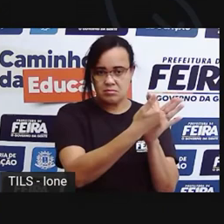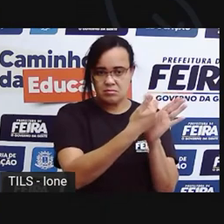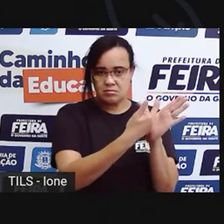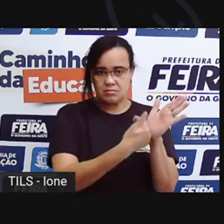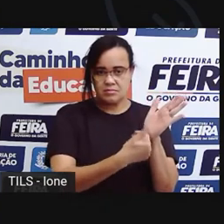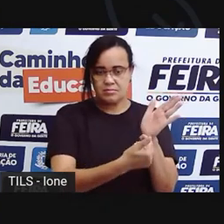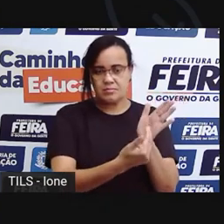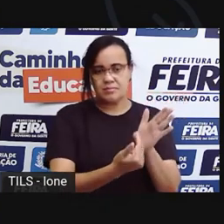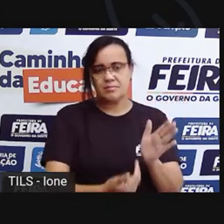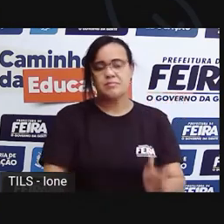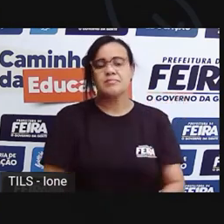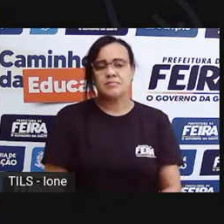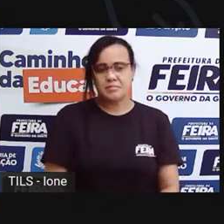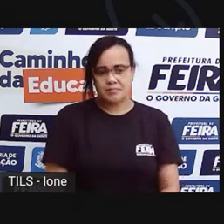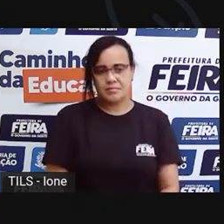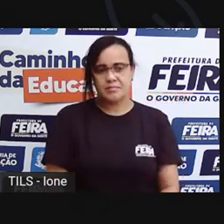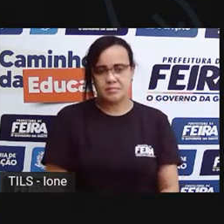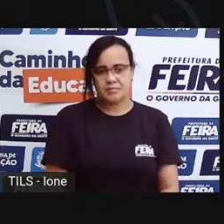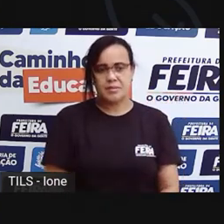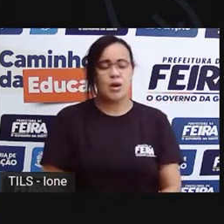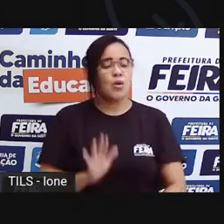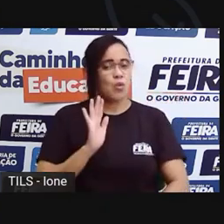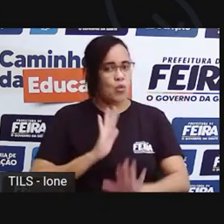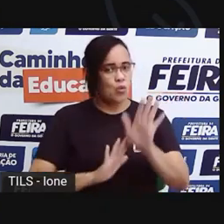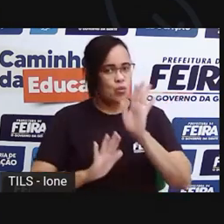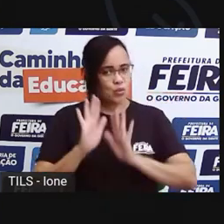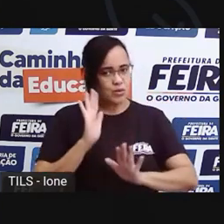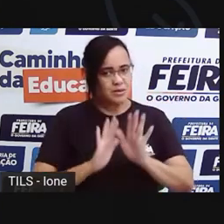Tem que ter cuidado para não desmontar, tá bom?